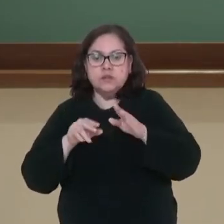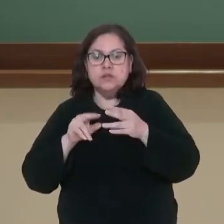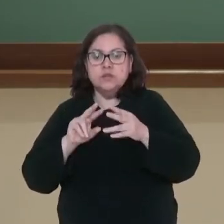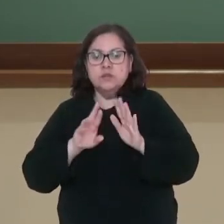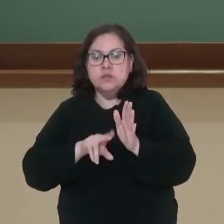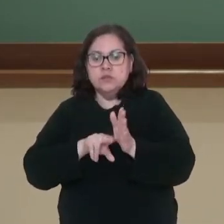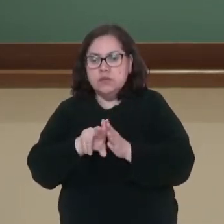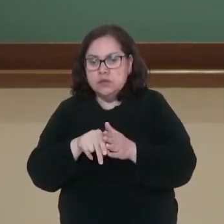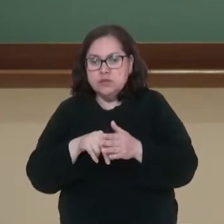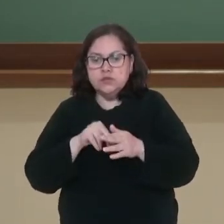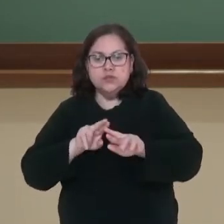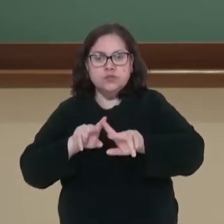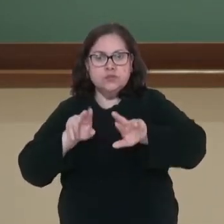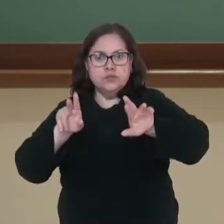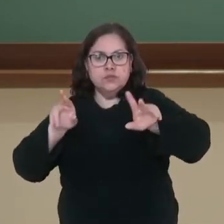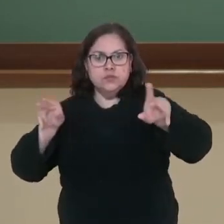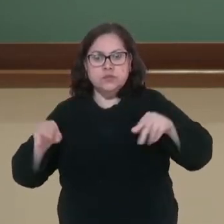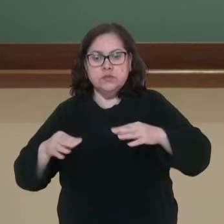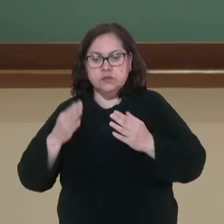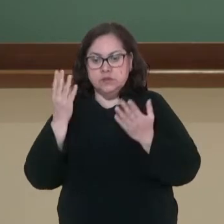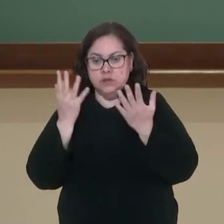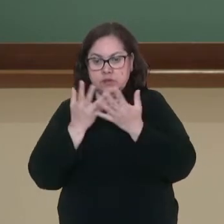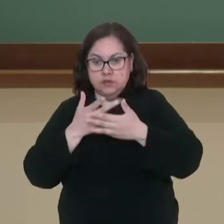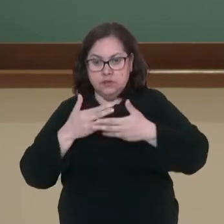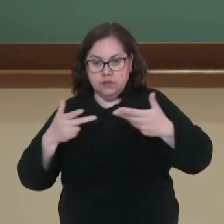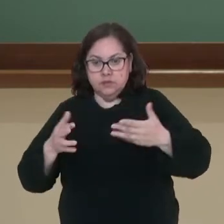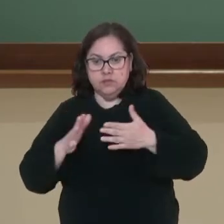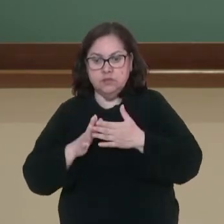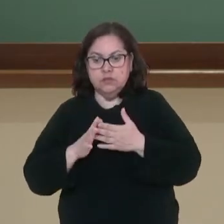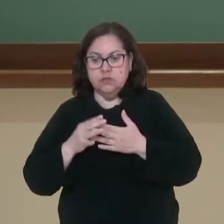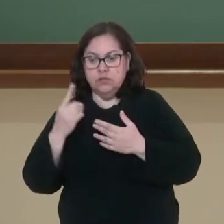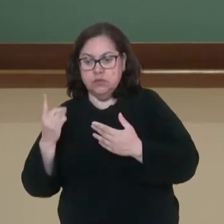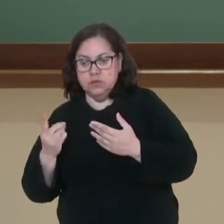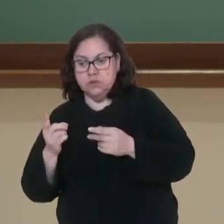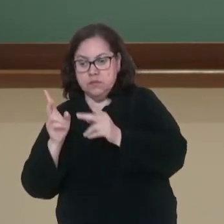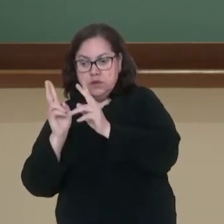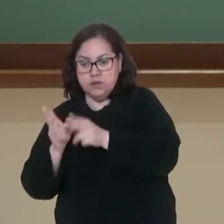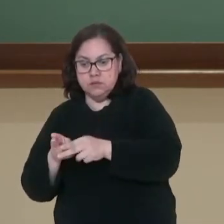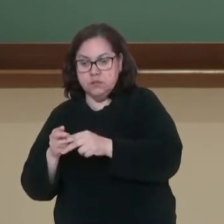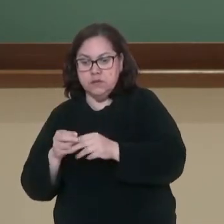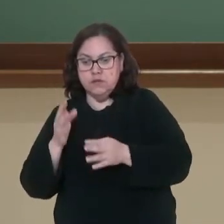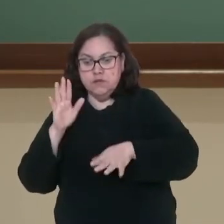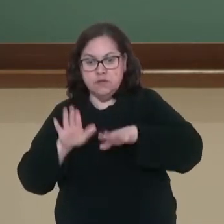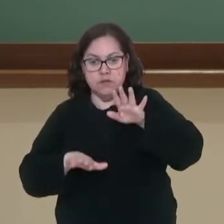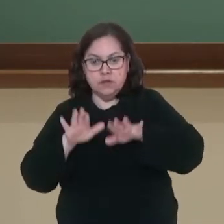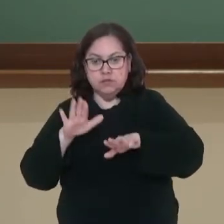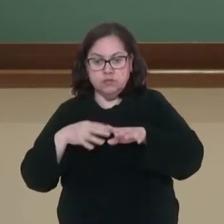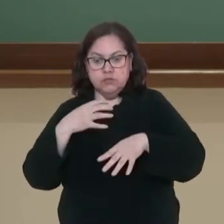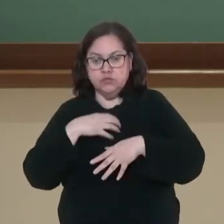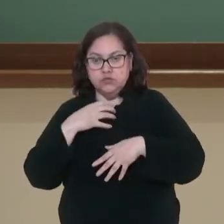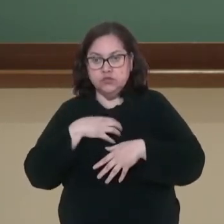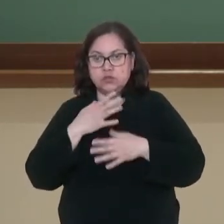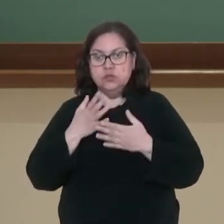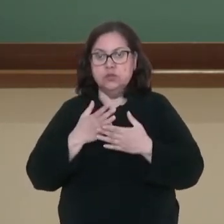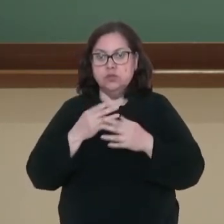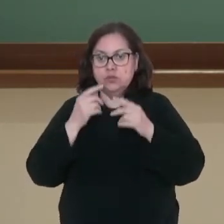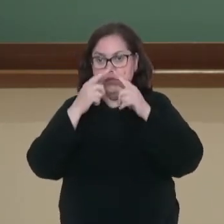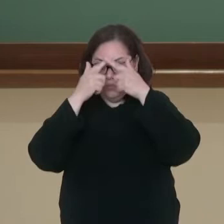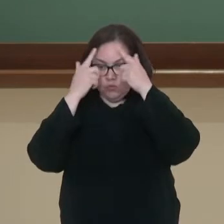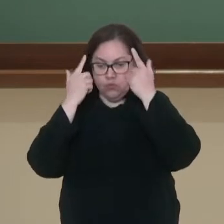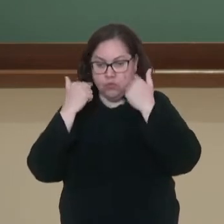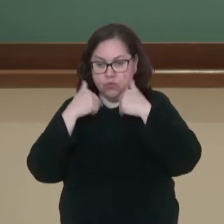de diversidade biológica entre as espécies. Entre uma mesma espécie, variações na forma do